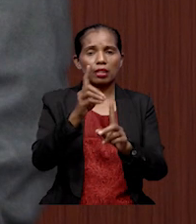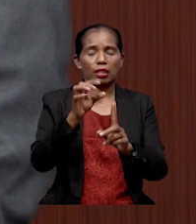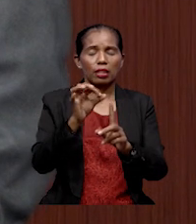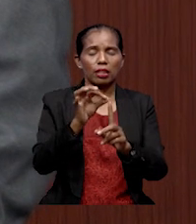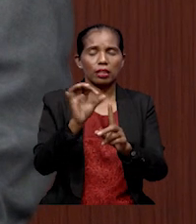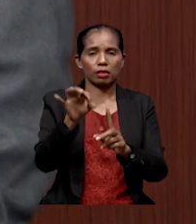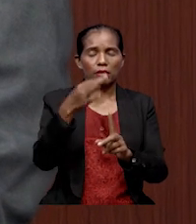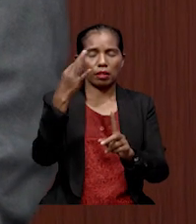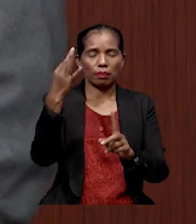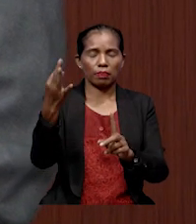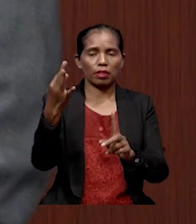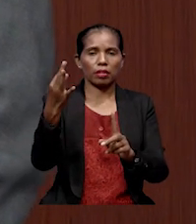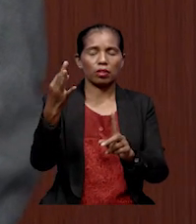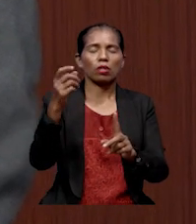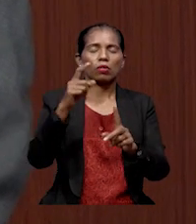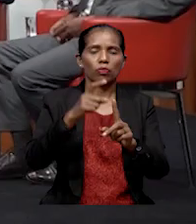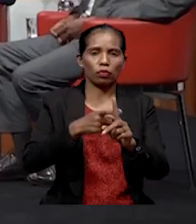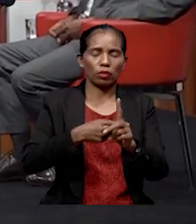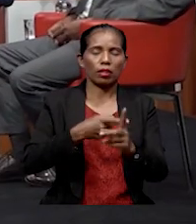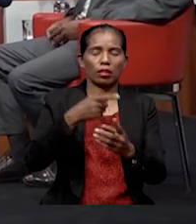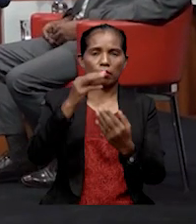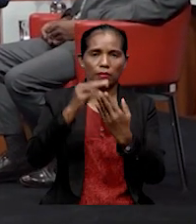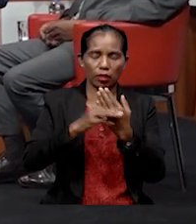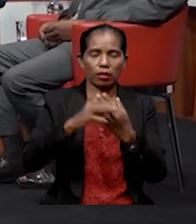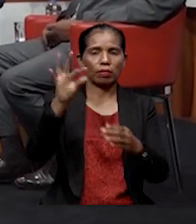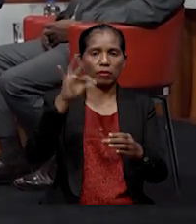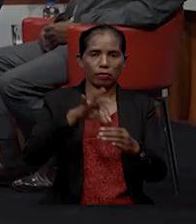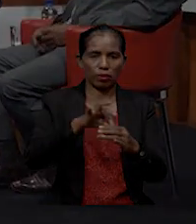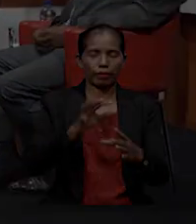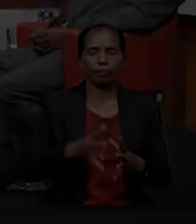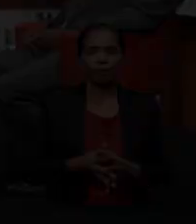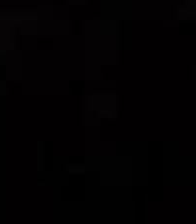loro sanulu resen sia fulan março. Napoleão Xavier, Justiniano Nano, Ziemen.